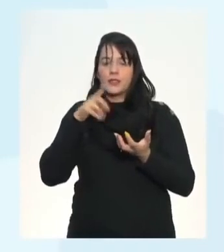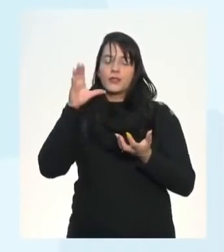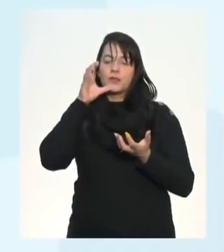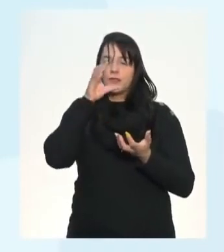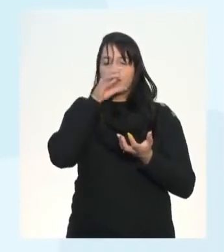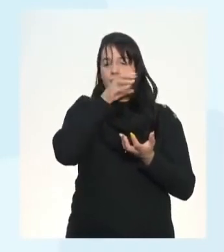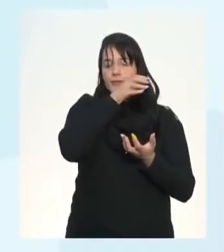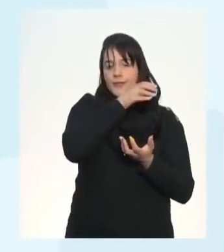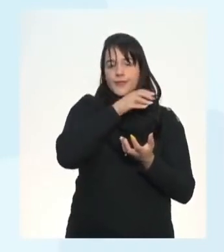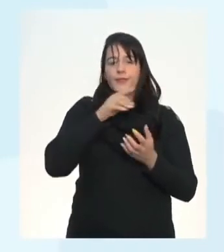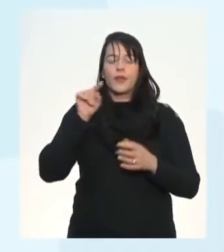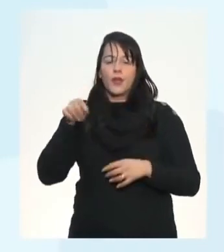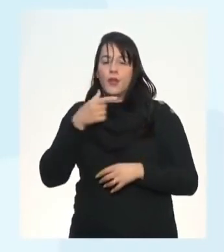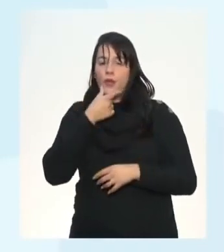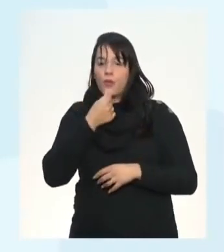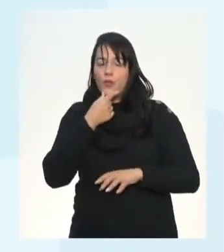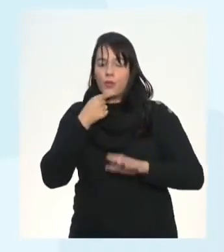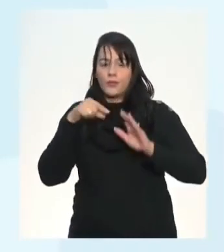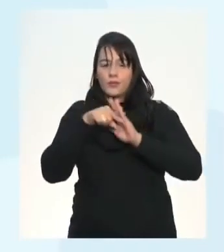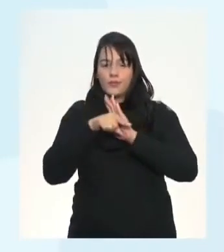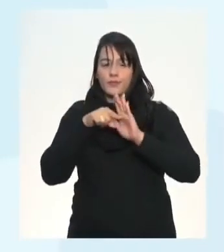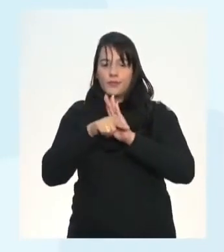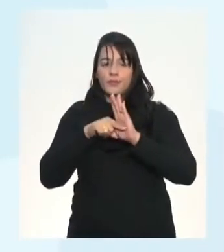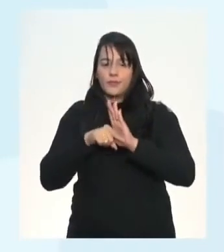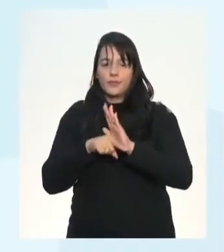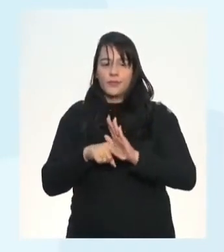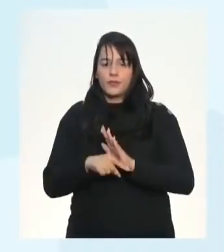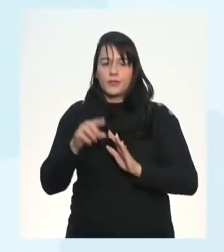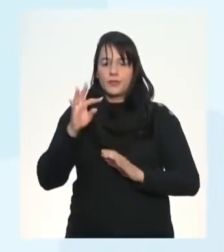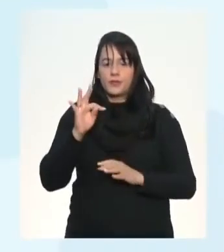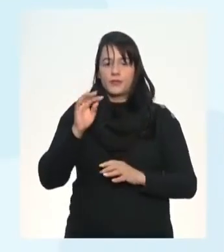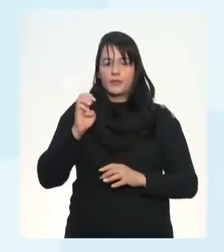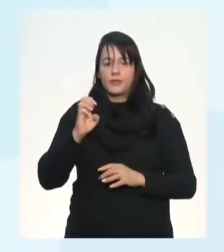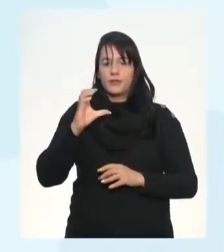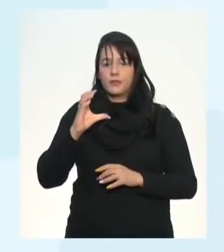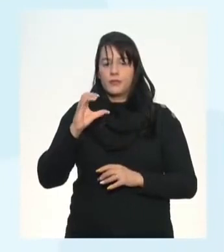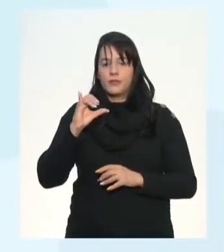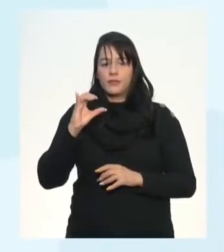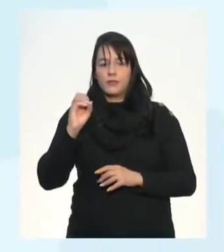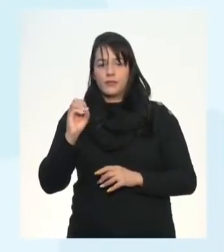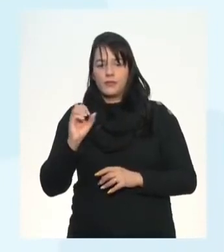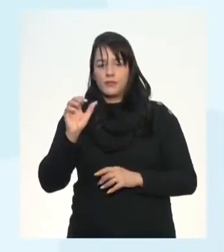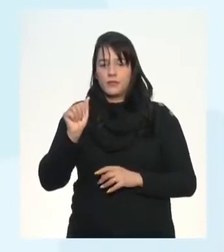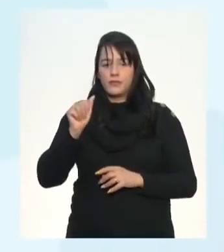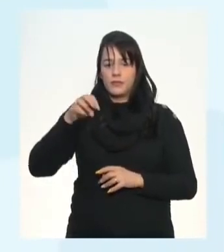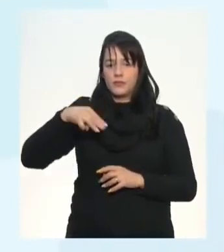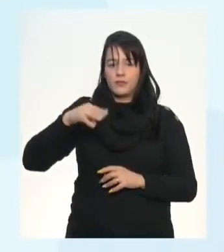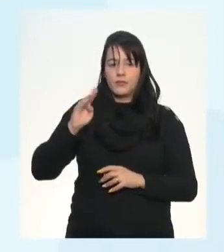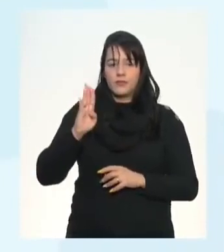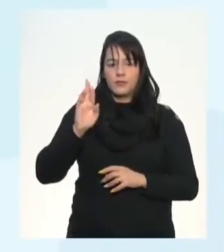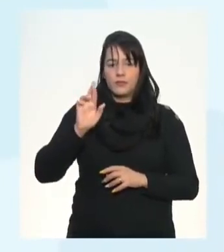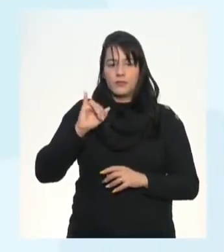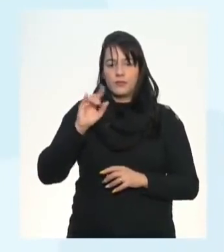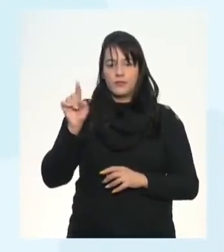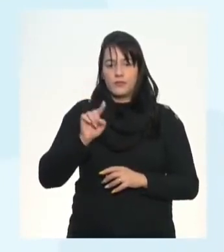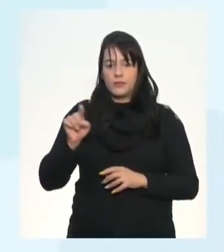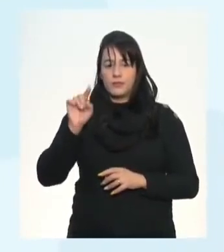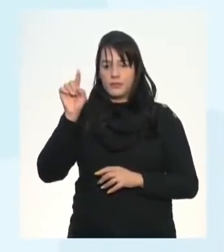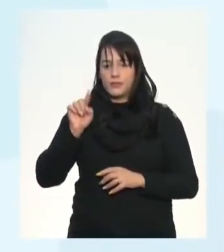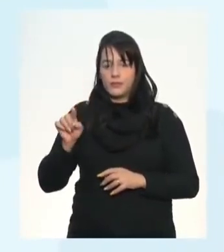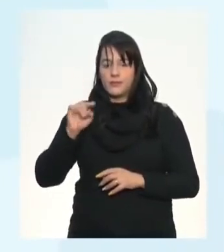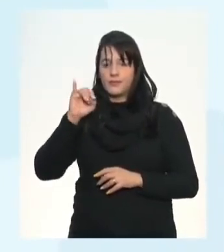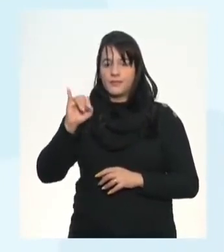extremos, diz o pesquisador Tércio Ambrise, professor titular do IAG e coautor do trabalho. A